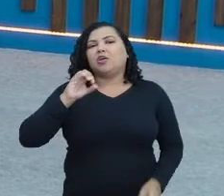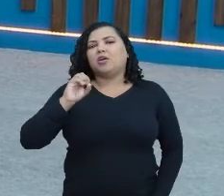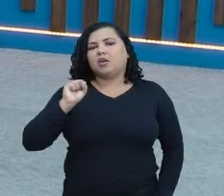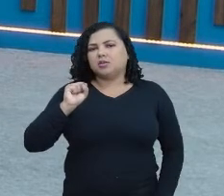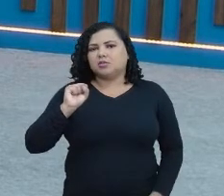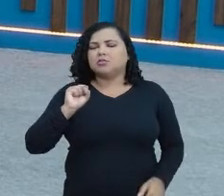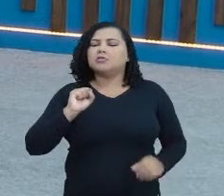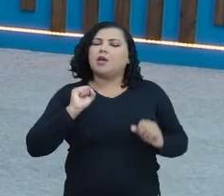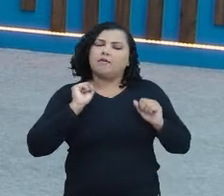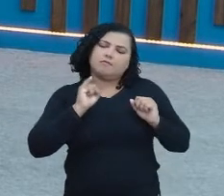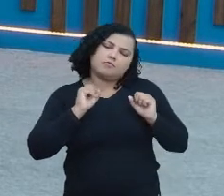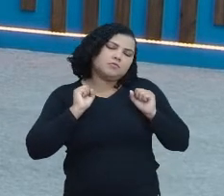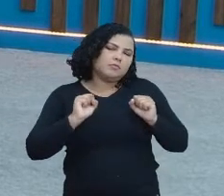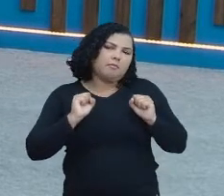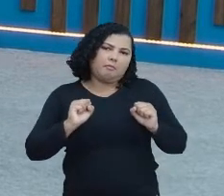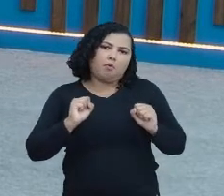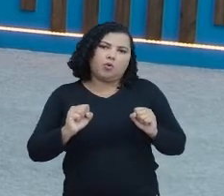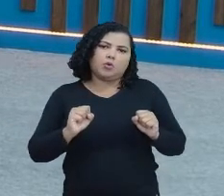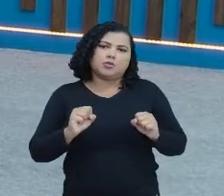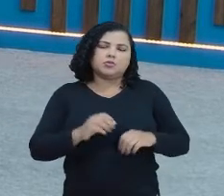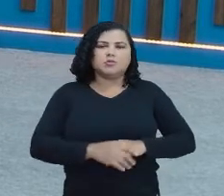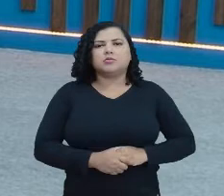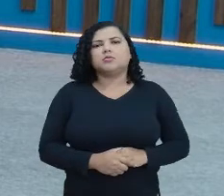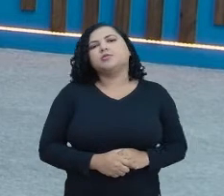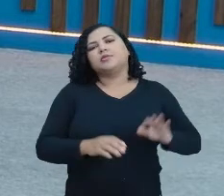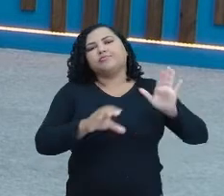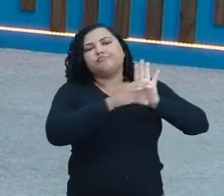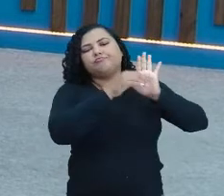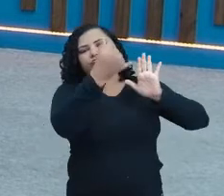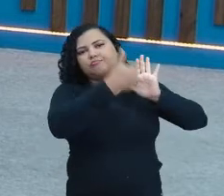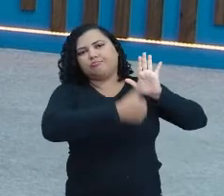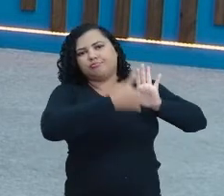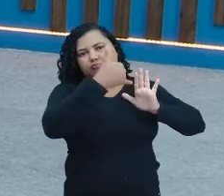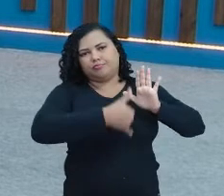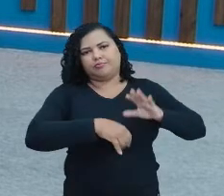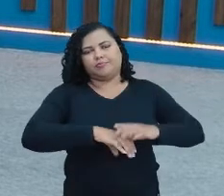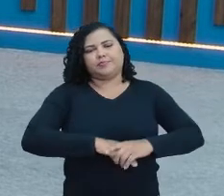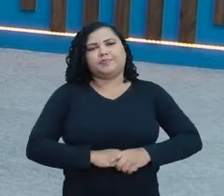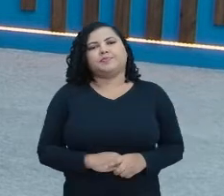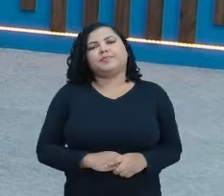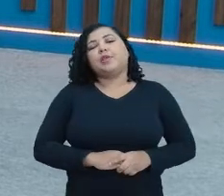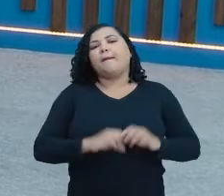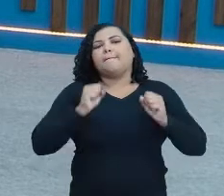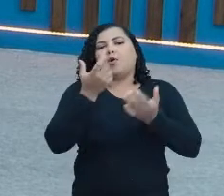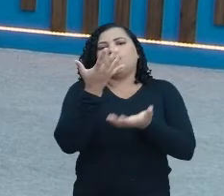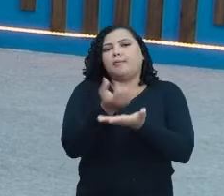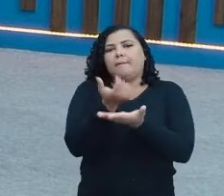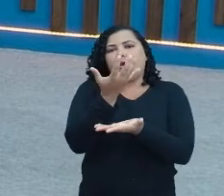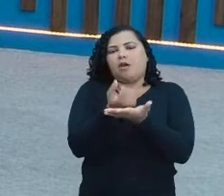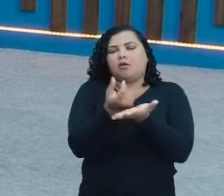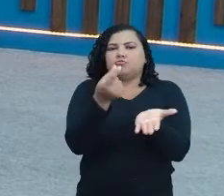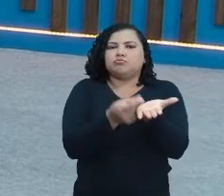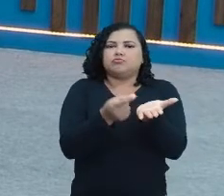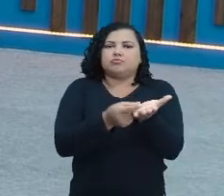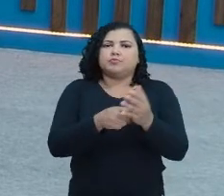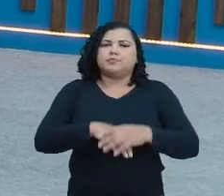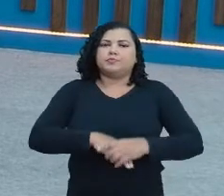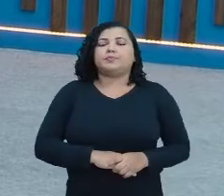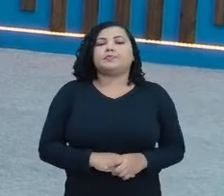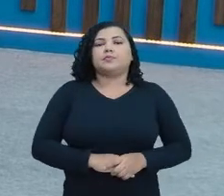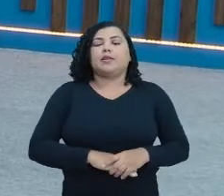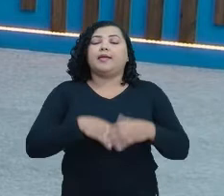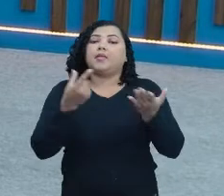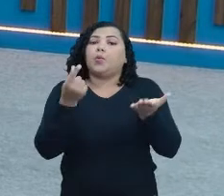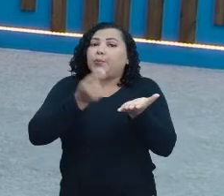iOS. E aí você, dono de um iOS, também pode fazer o download. No aplicativo, a